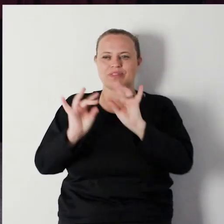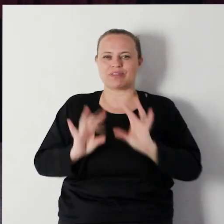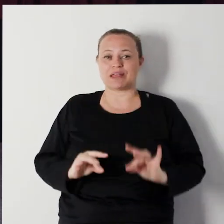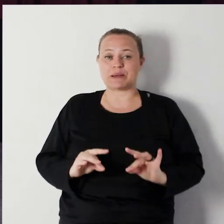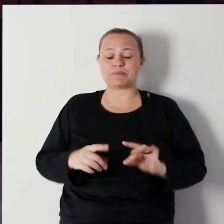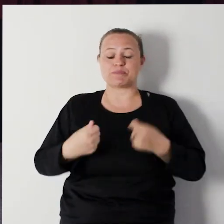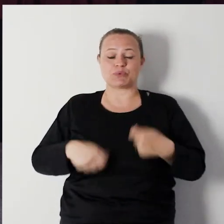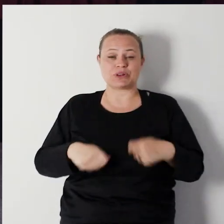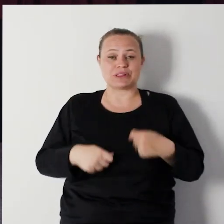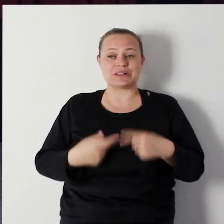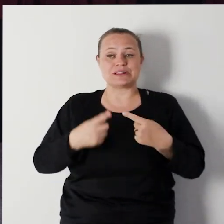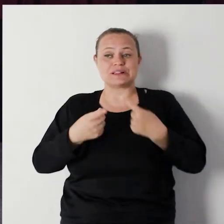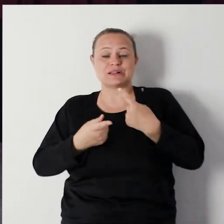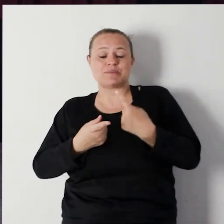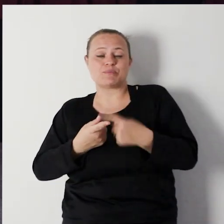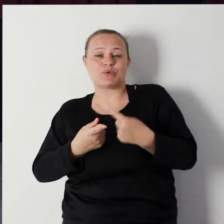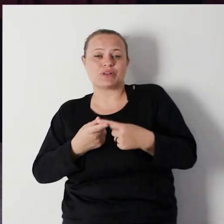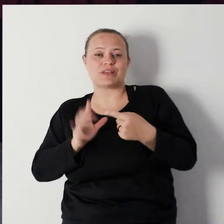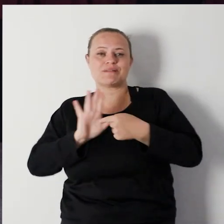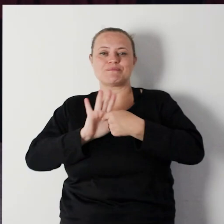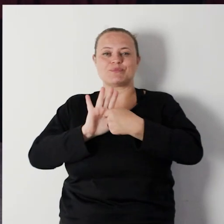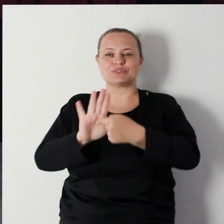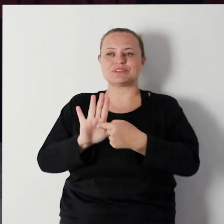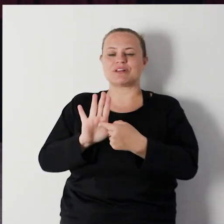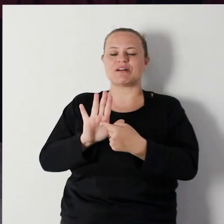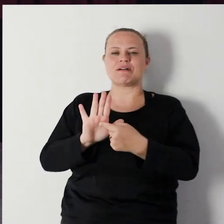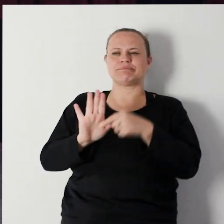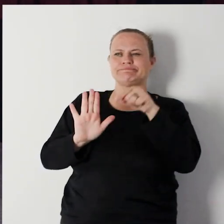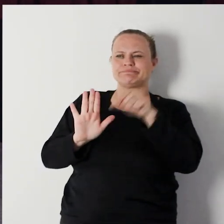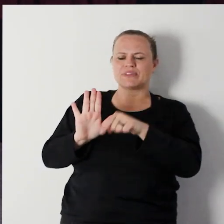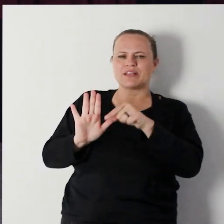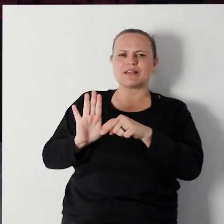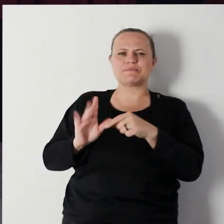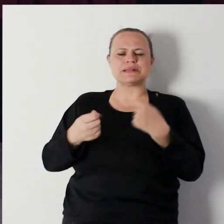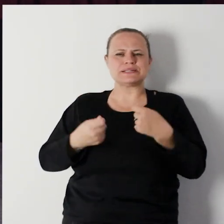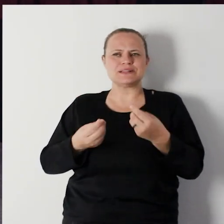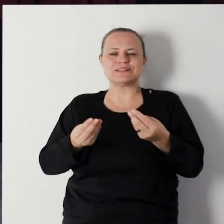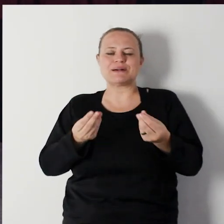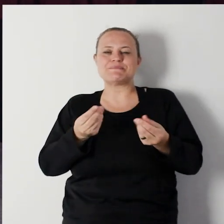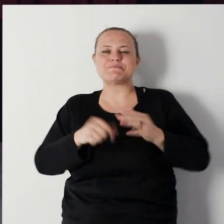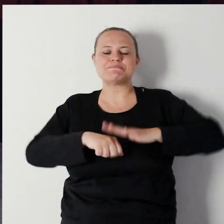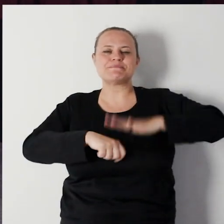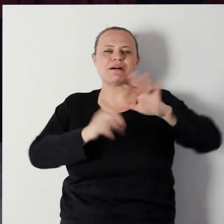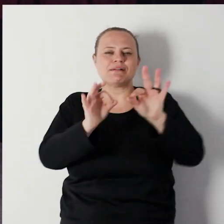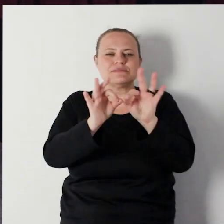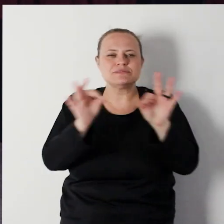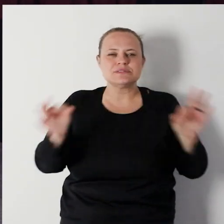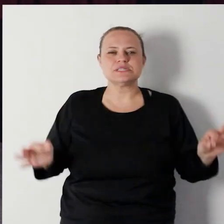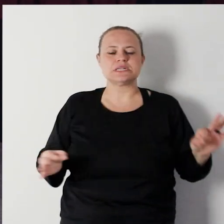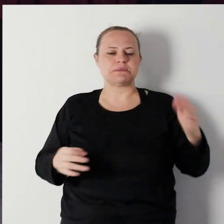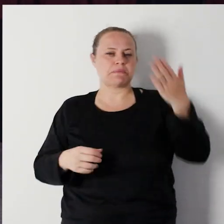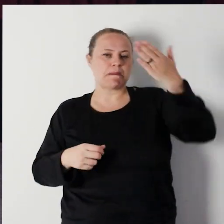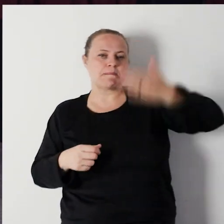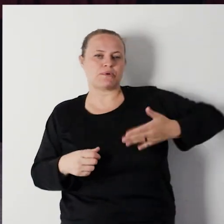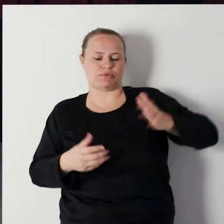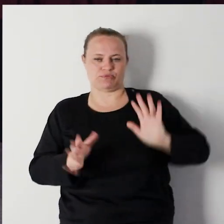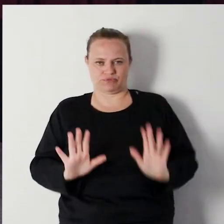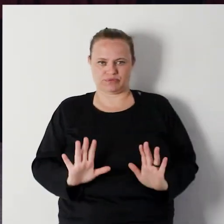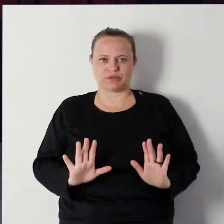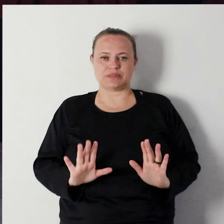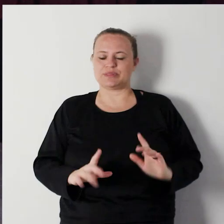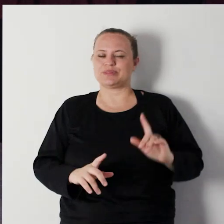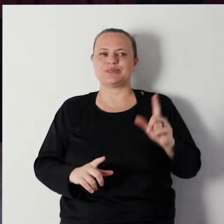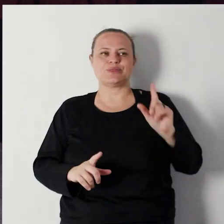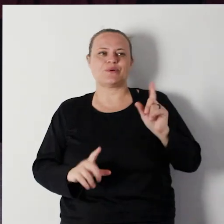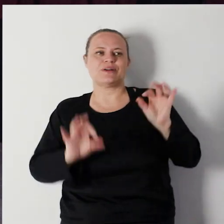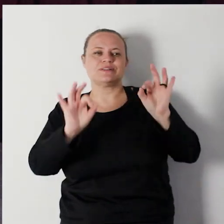alguns ajustes, vamos dizer assim, justamente reconhecendo a necessidade de flexibilização em processo de prestação